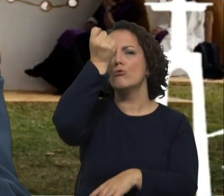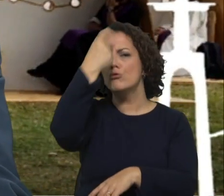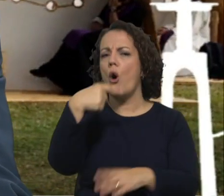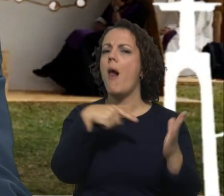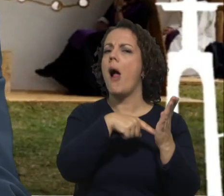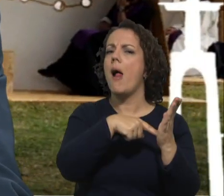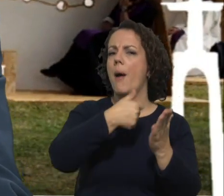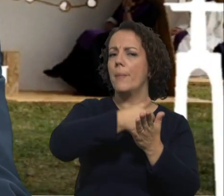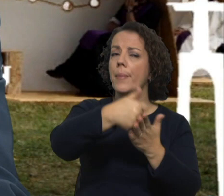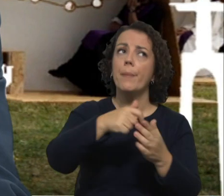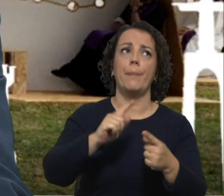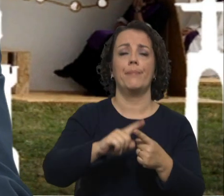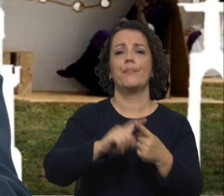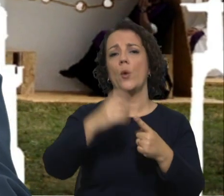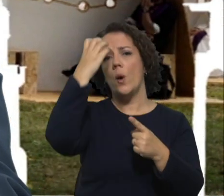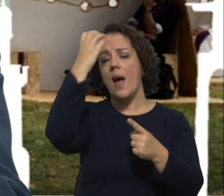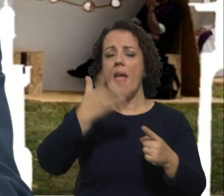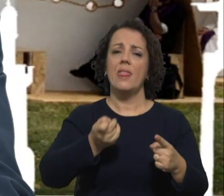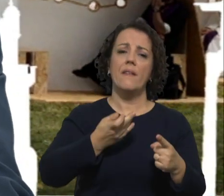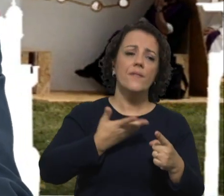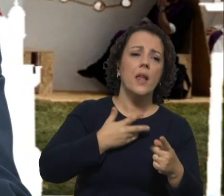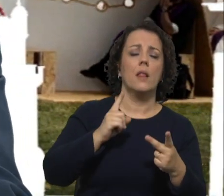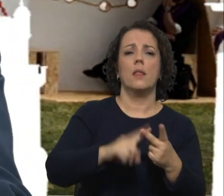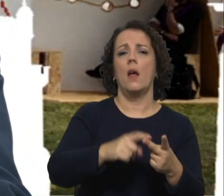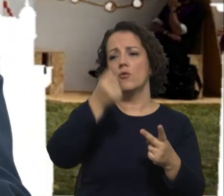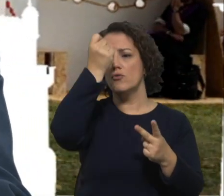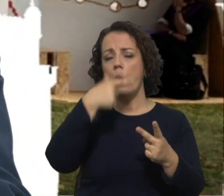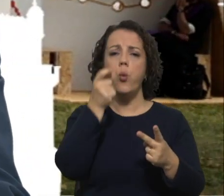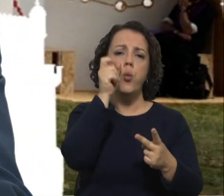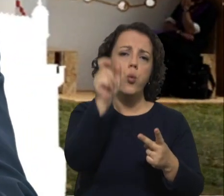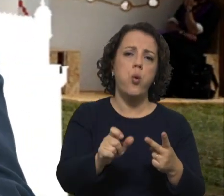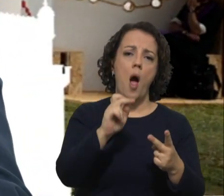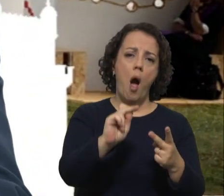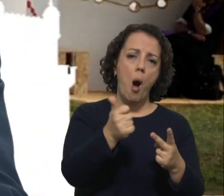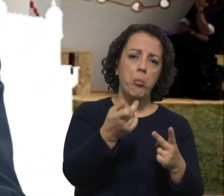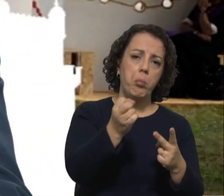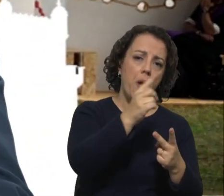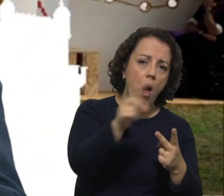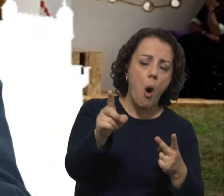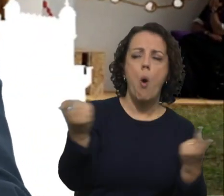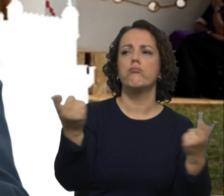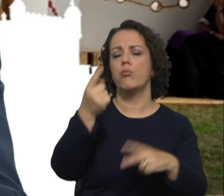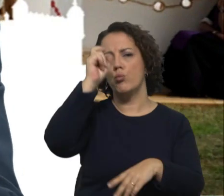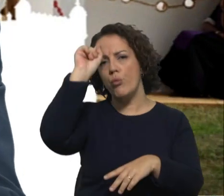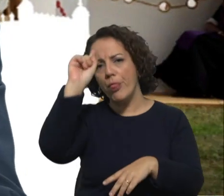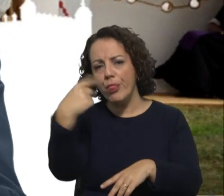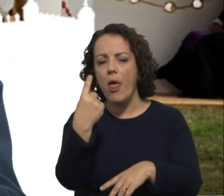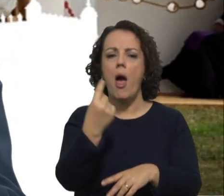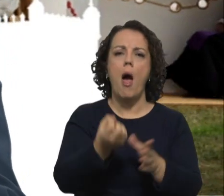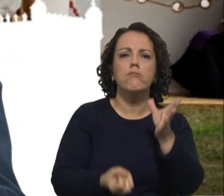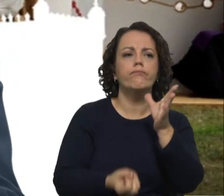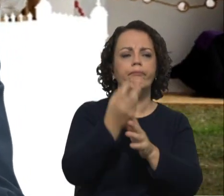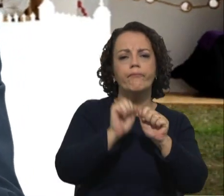história de Abraão, conhecem o rei David, o rei Salomão, mas provavelmente não conhecem as mais recentes descobertas